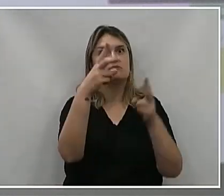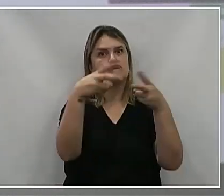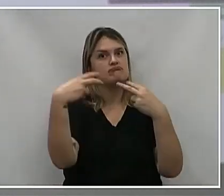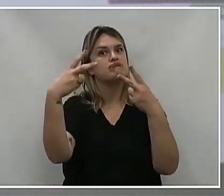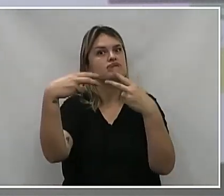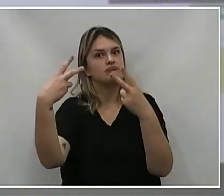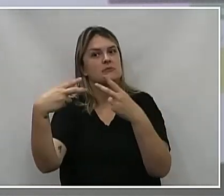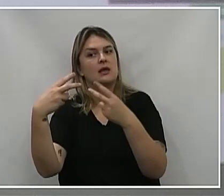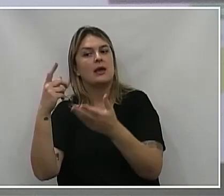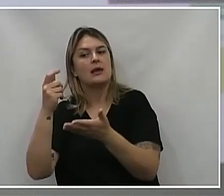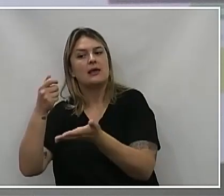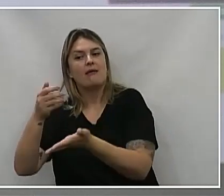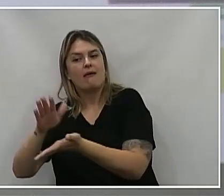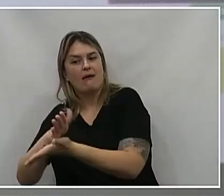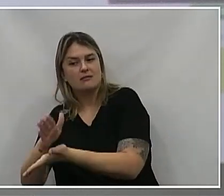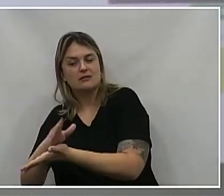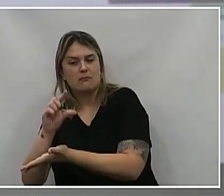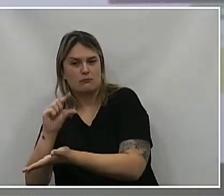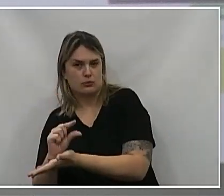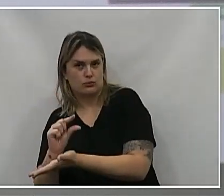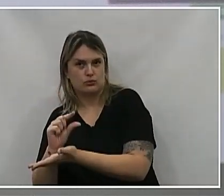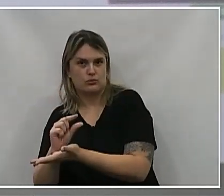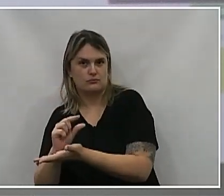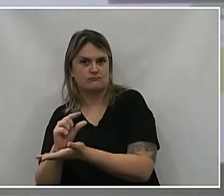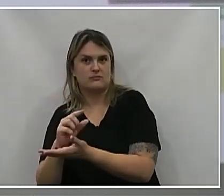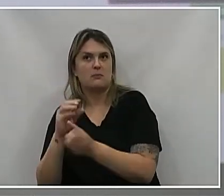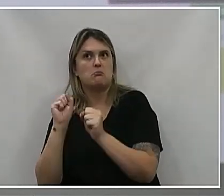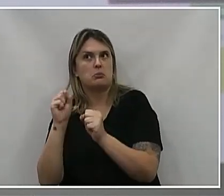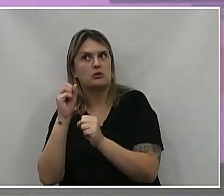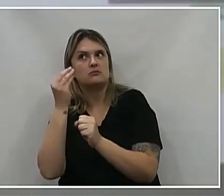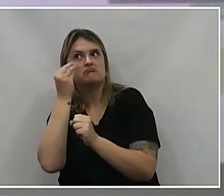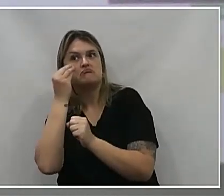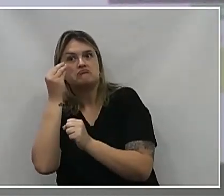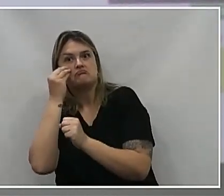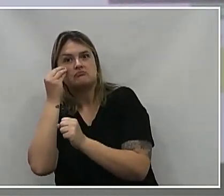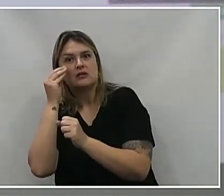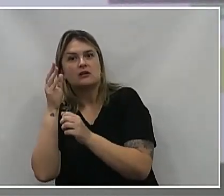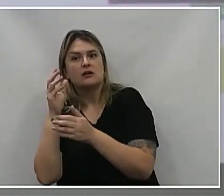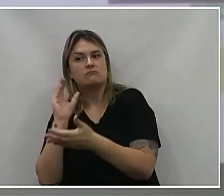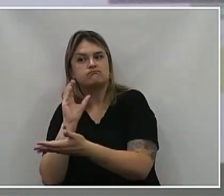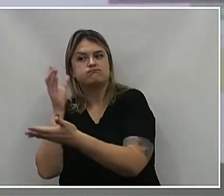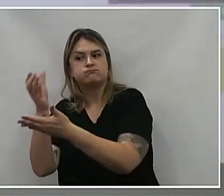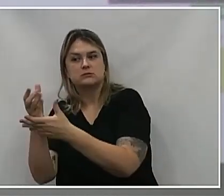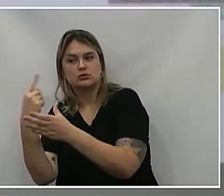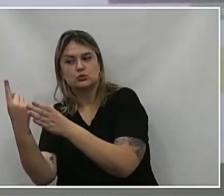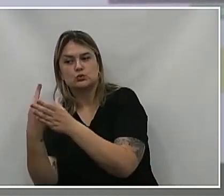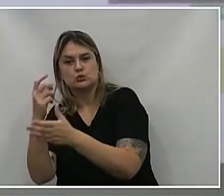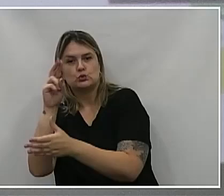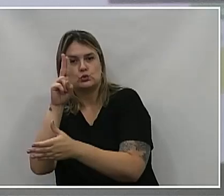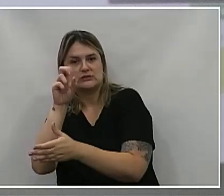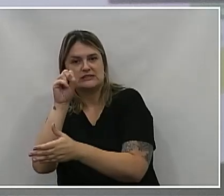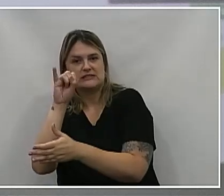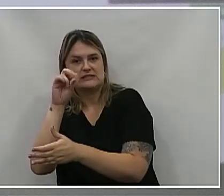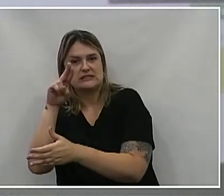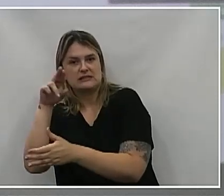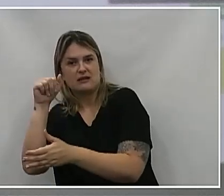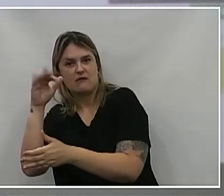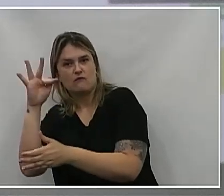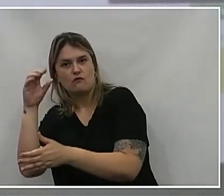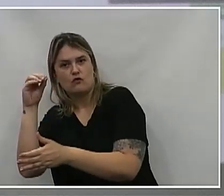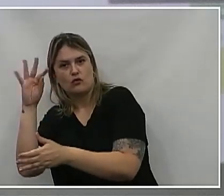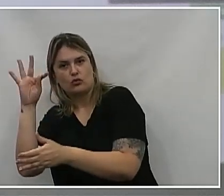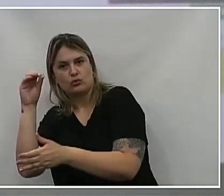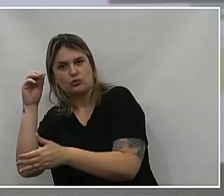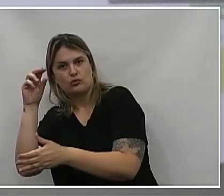não pensarmos em reduções ou em investimento em usinas fotovoltaicas para a parte de iluminação pública, onde